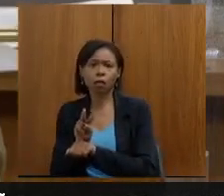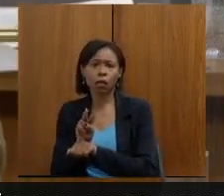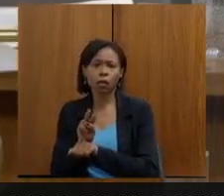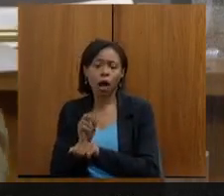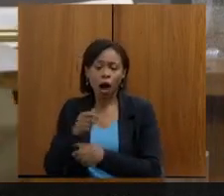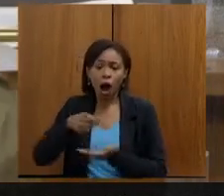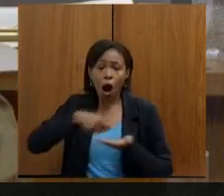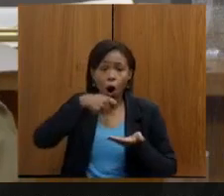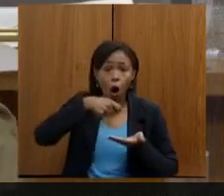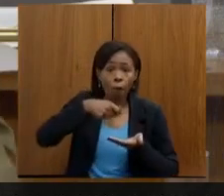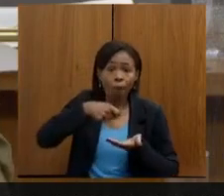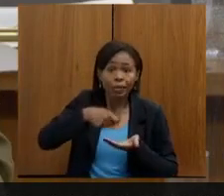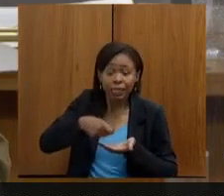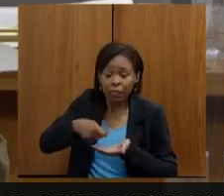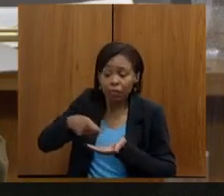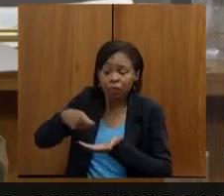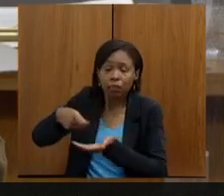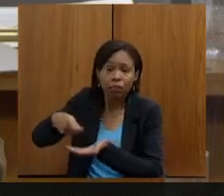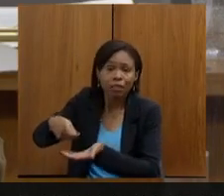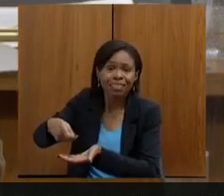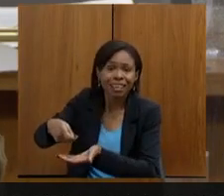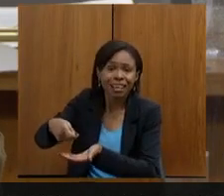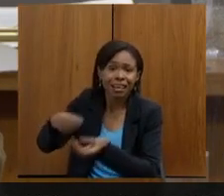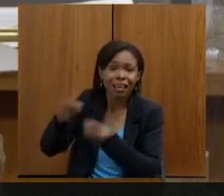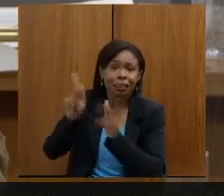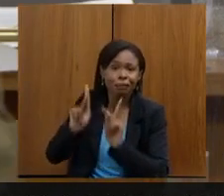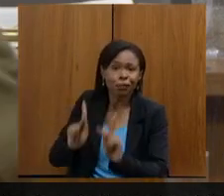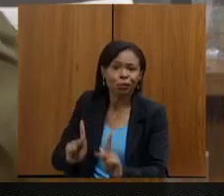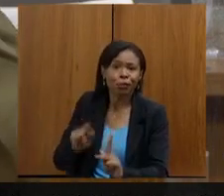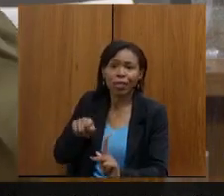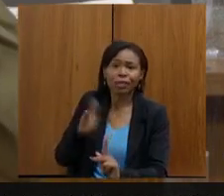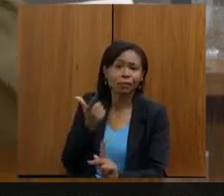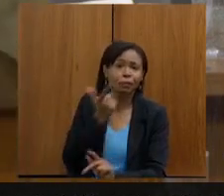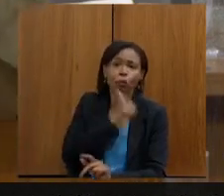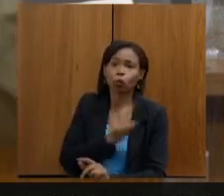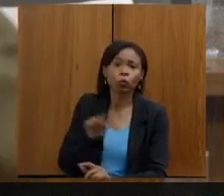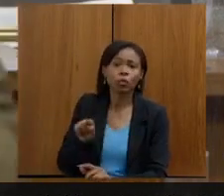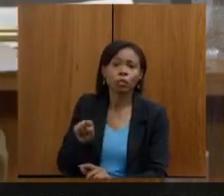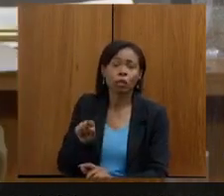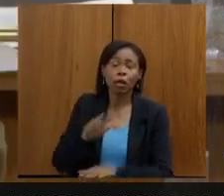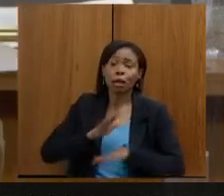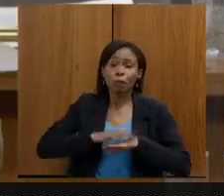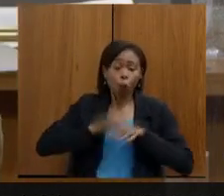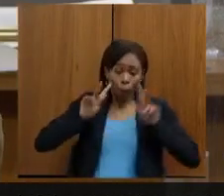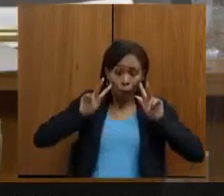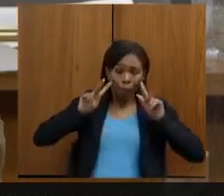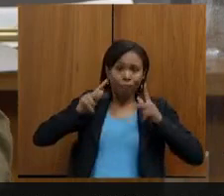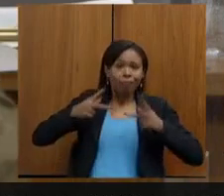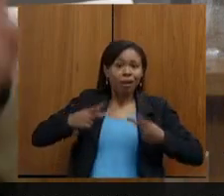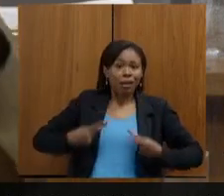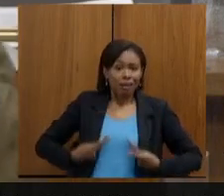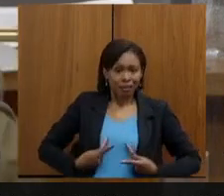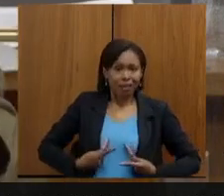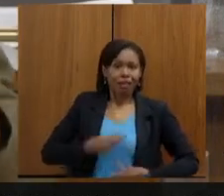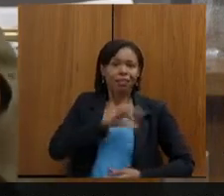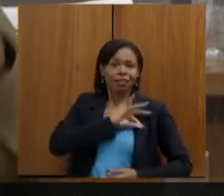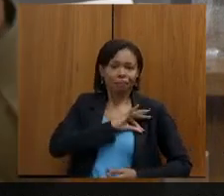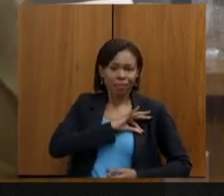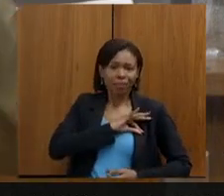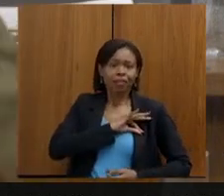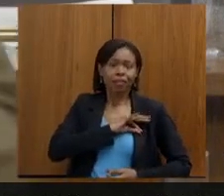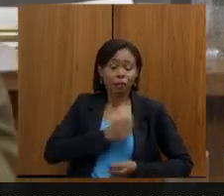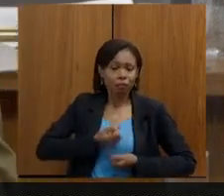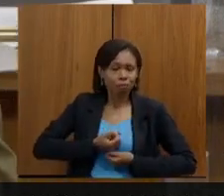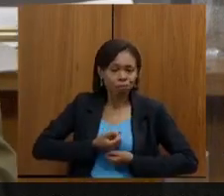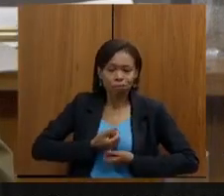boca de uma pessoa que estava ali com a marmita e não conseguir comer bem possível isso tá na pessoa isso foi aflorado